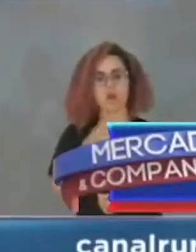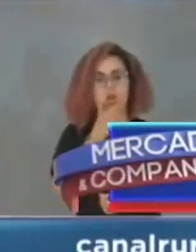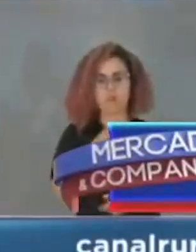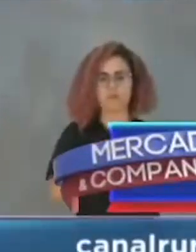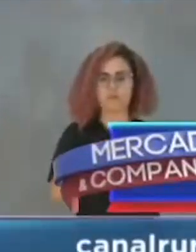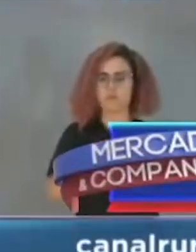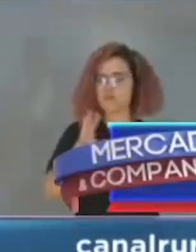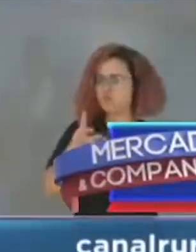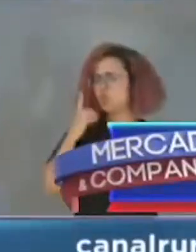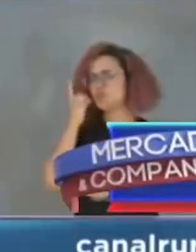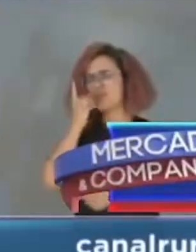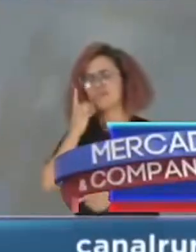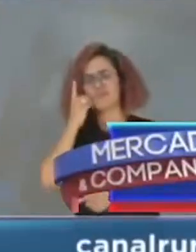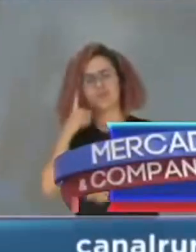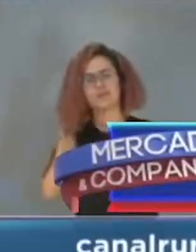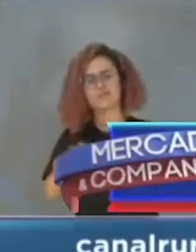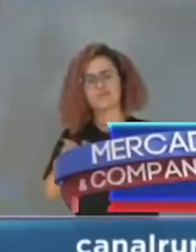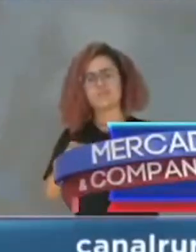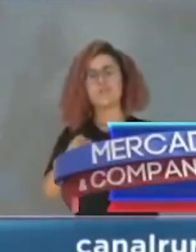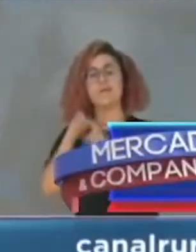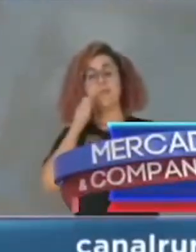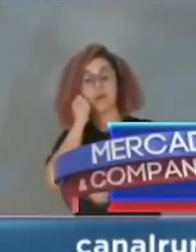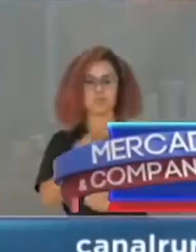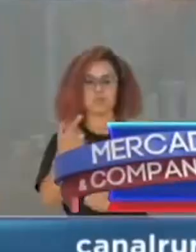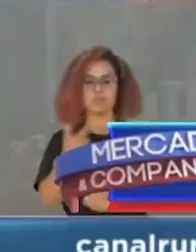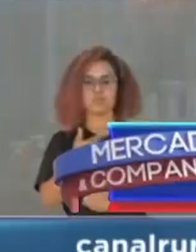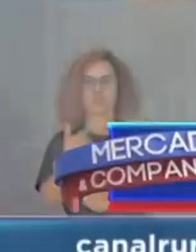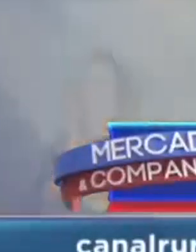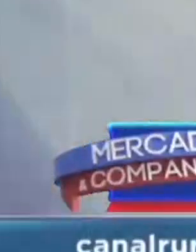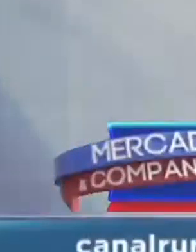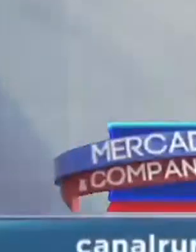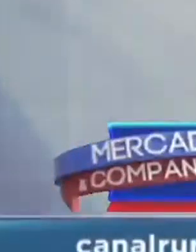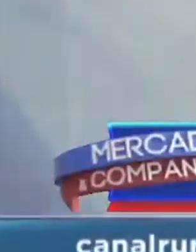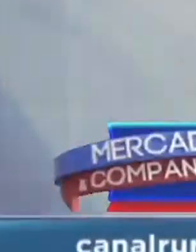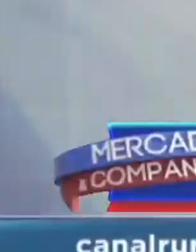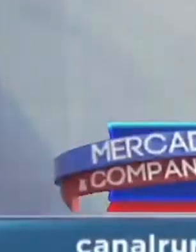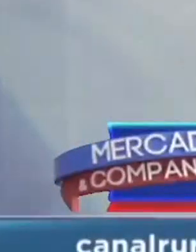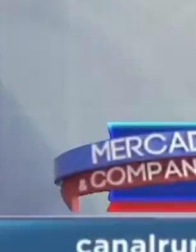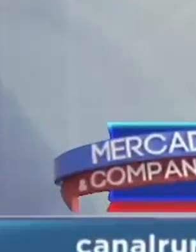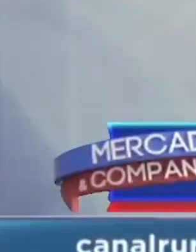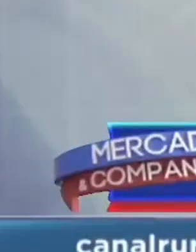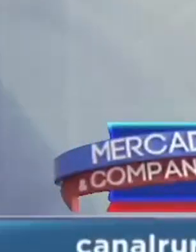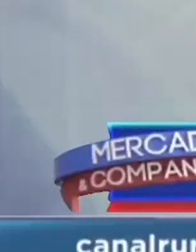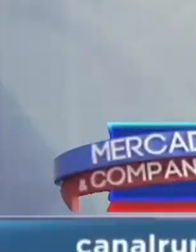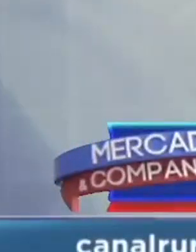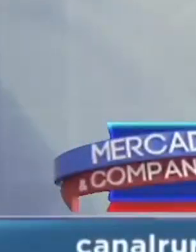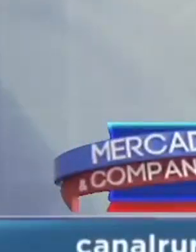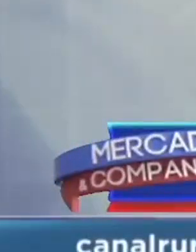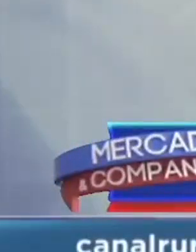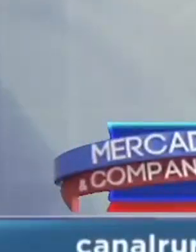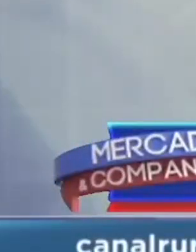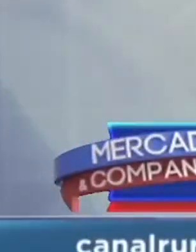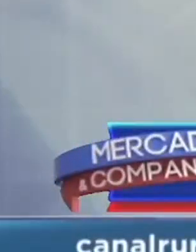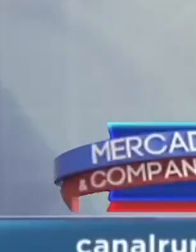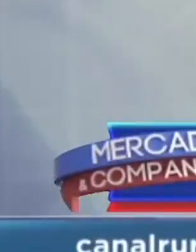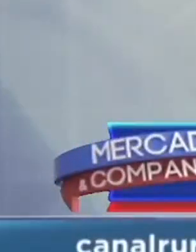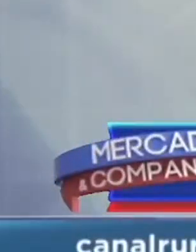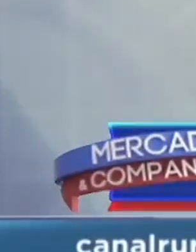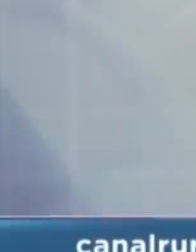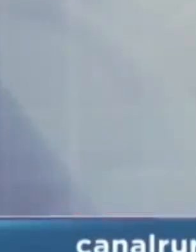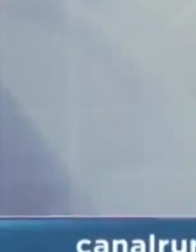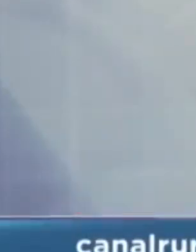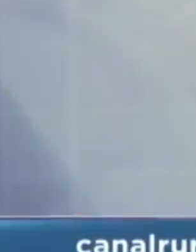e gera mais de 41 milhões de reais em despesas que estão fora do teto de gastos todos os